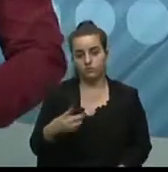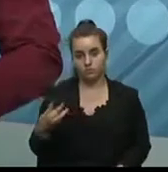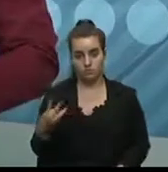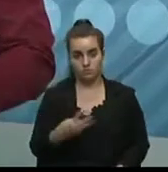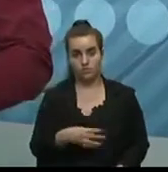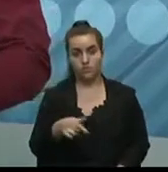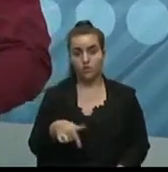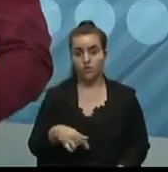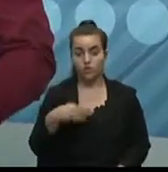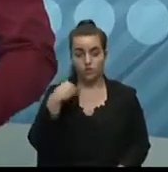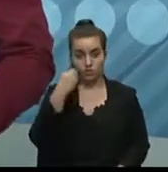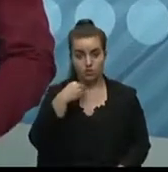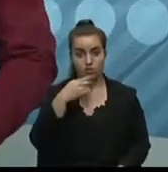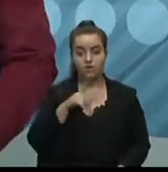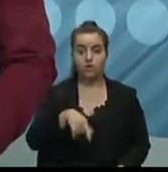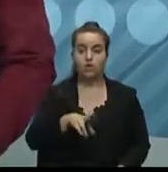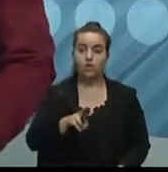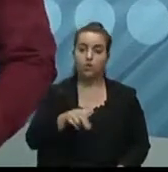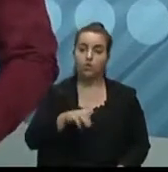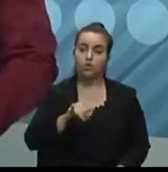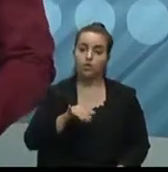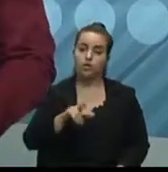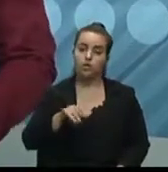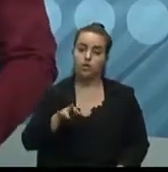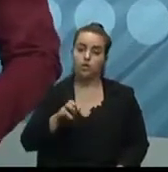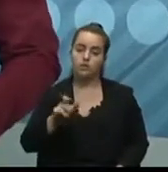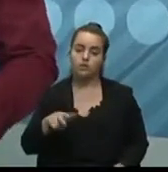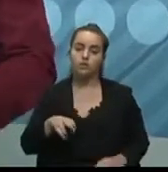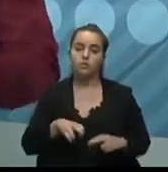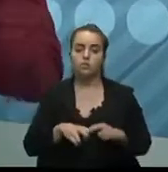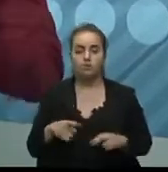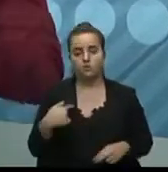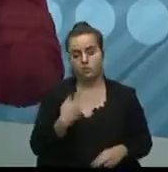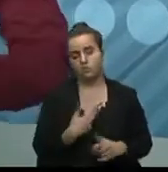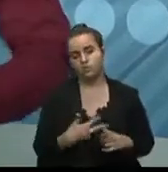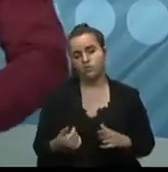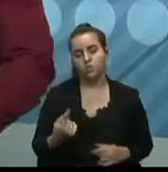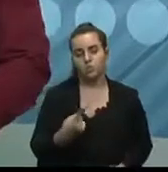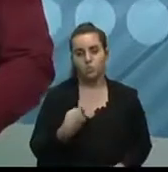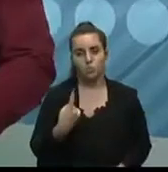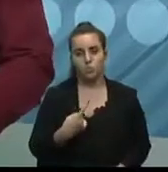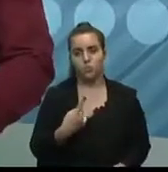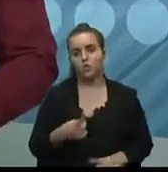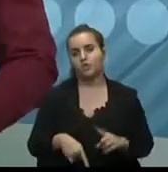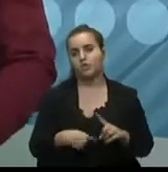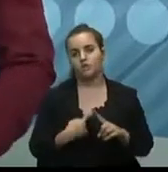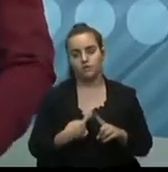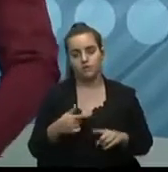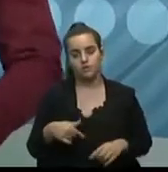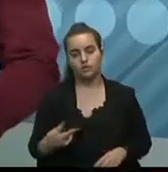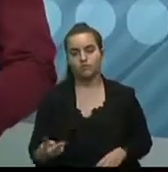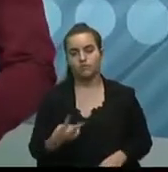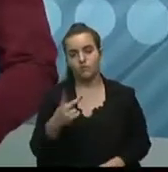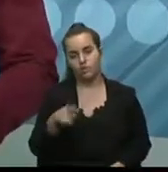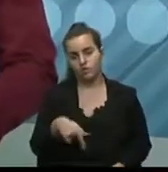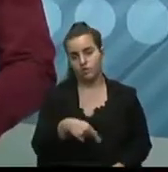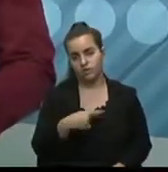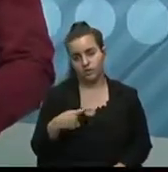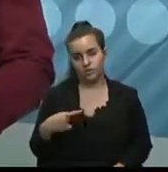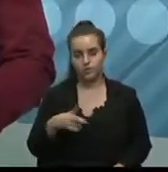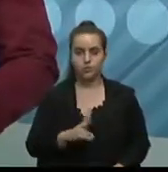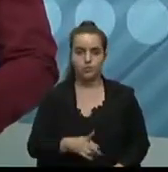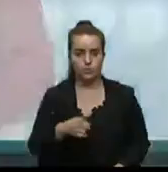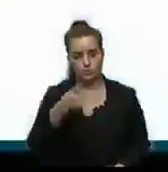3. Aqui o teste ele é unilateral, por isso nós resolvemos uma única vez com o valor negativo.